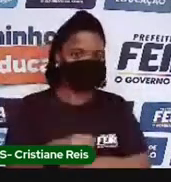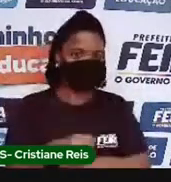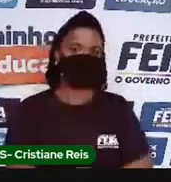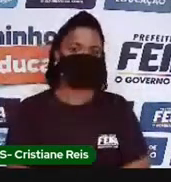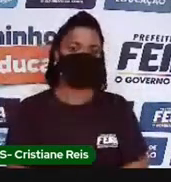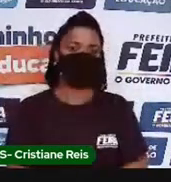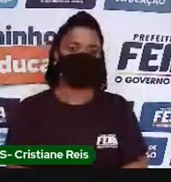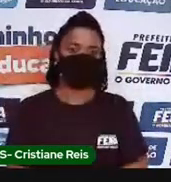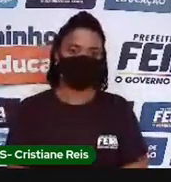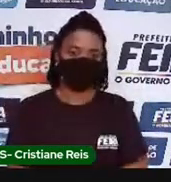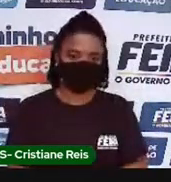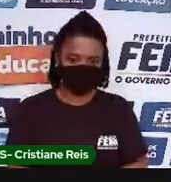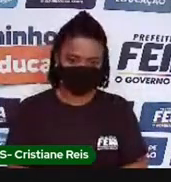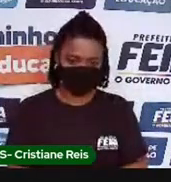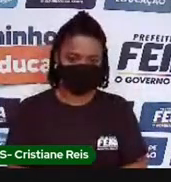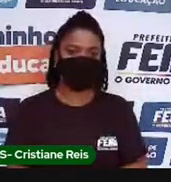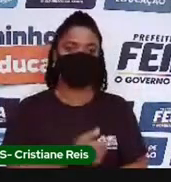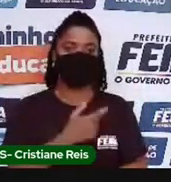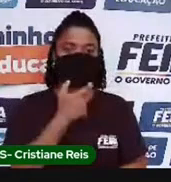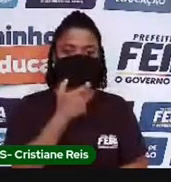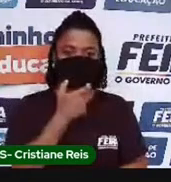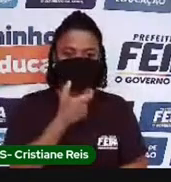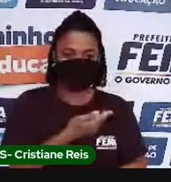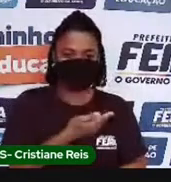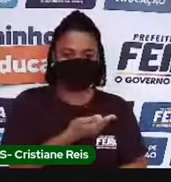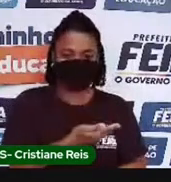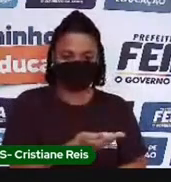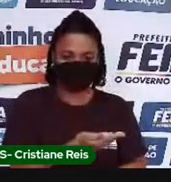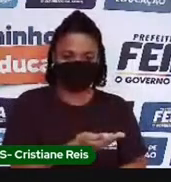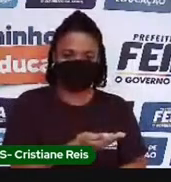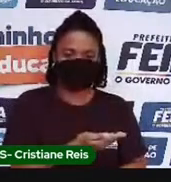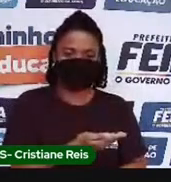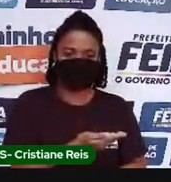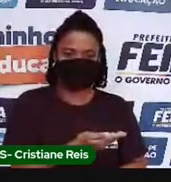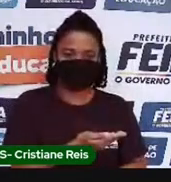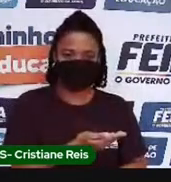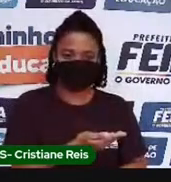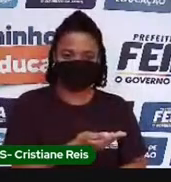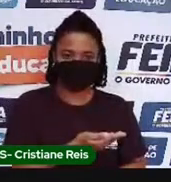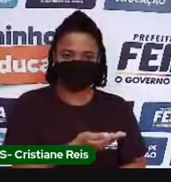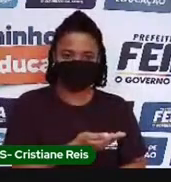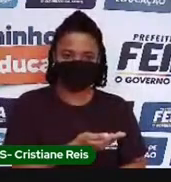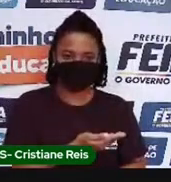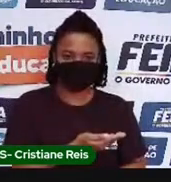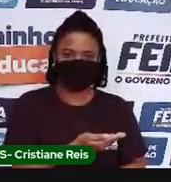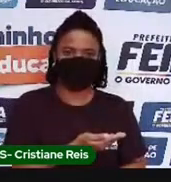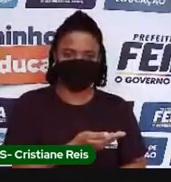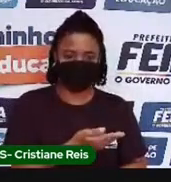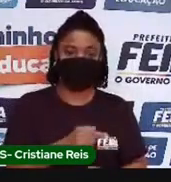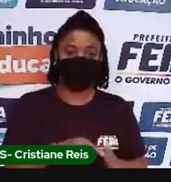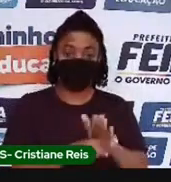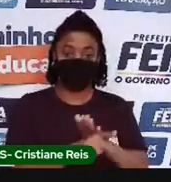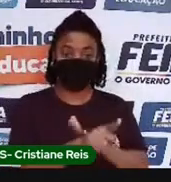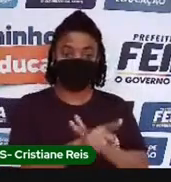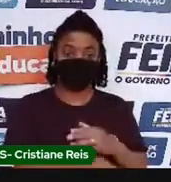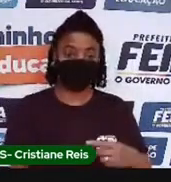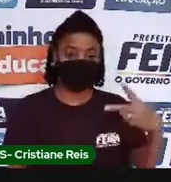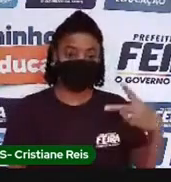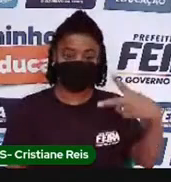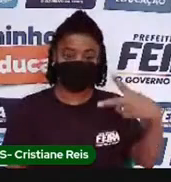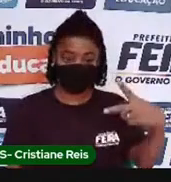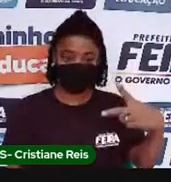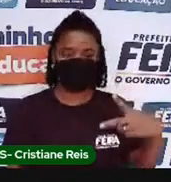When do Brazilian people celebrate Valentine's Day? Quando que o povo